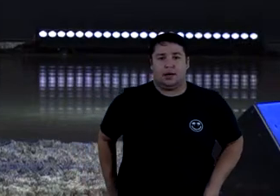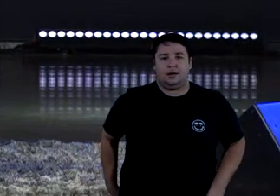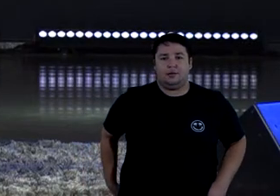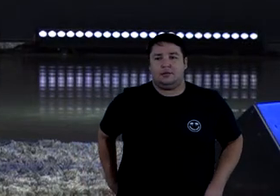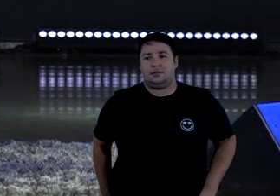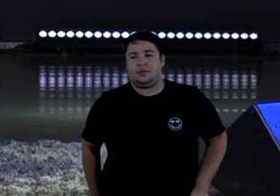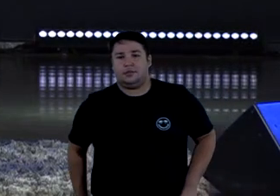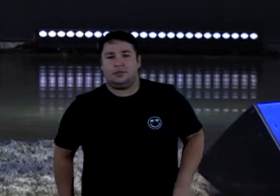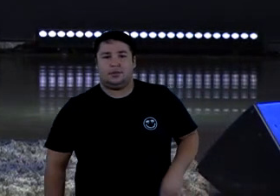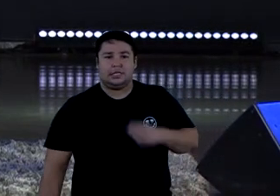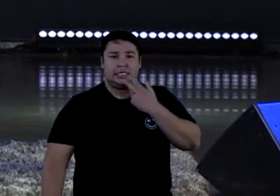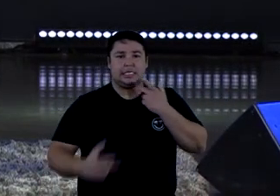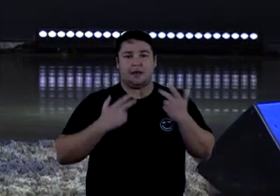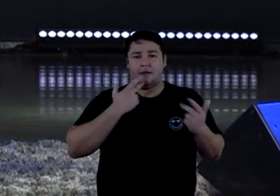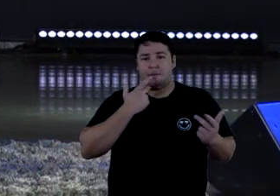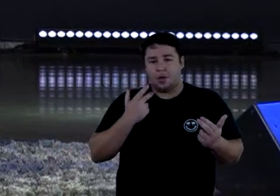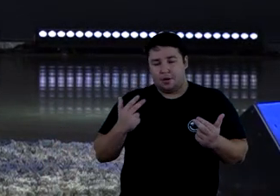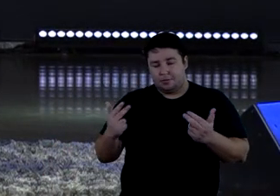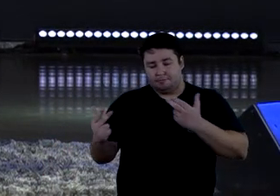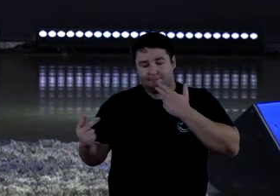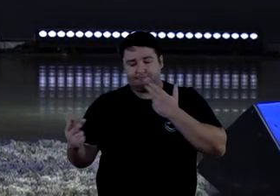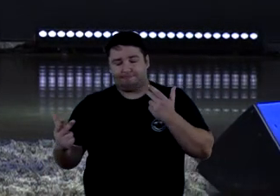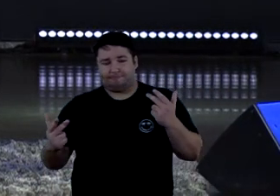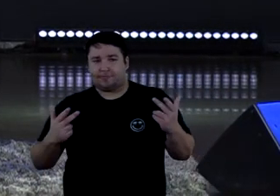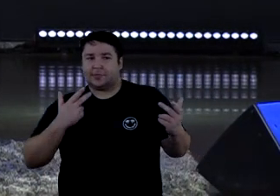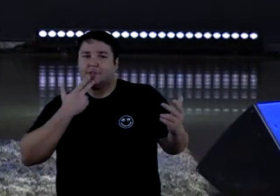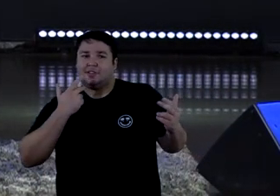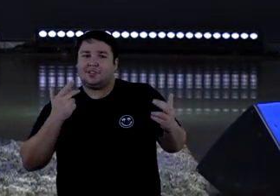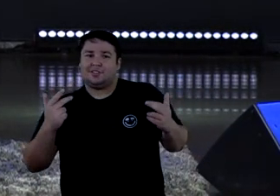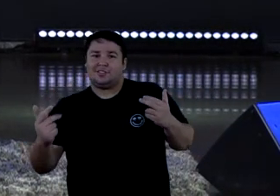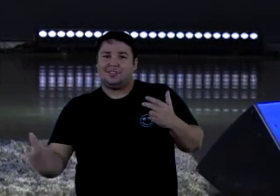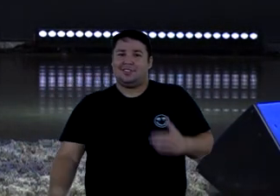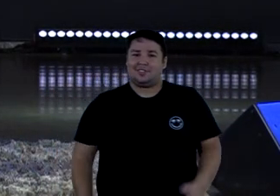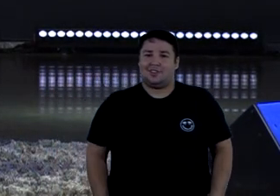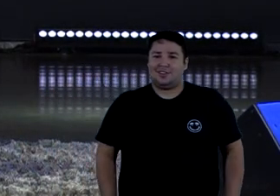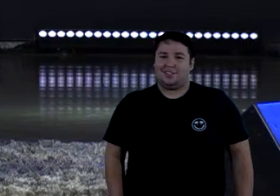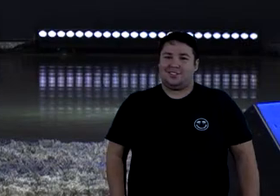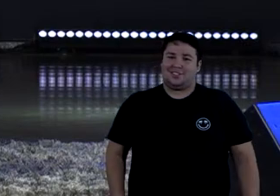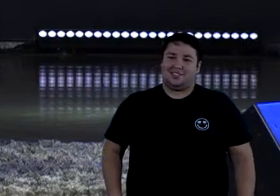Orabaçu de cantarabaçada, alabaçada, alabaçou.